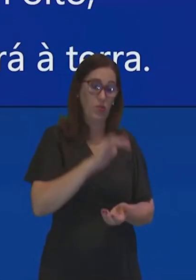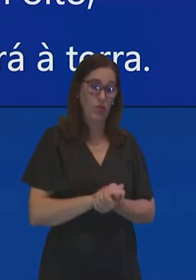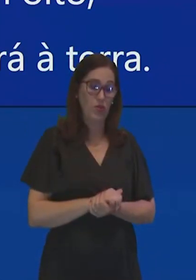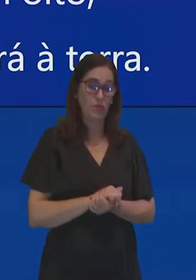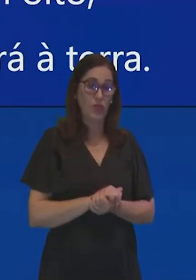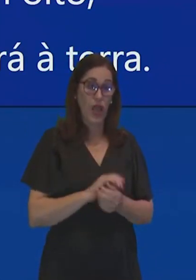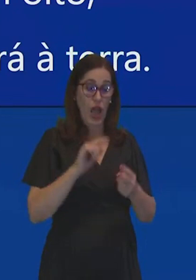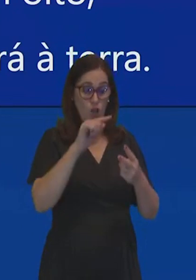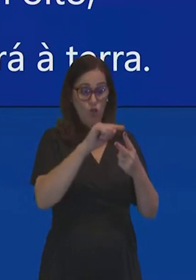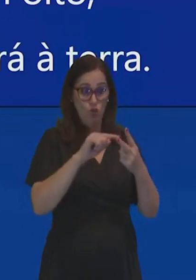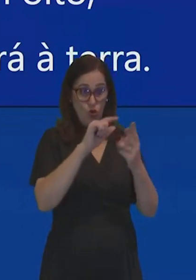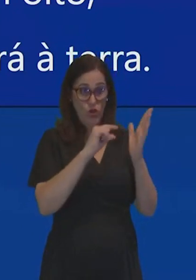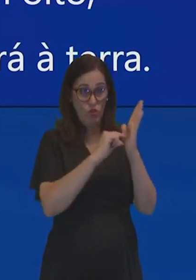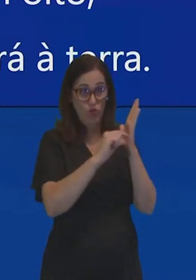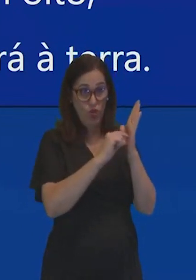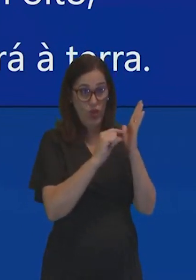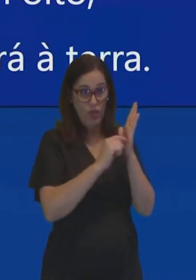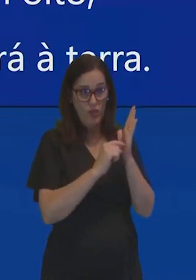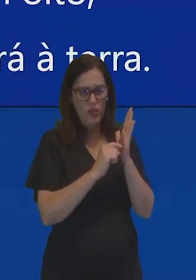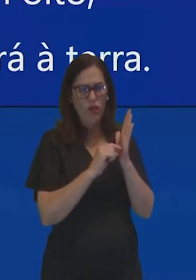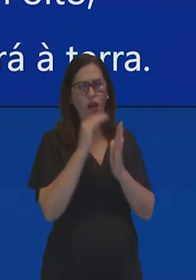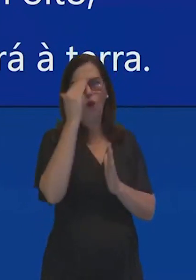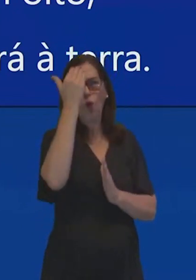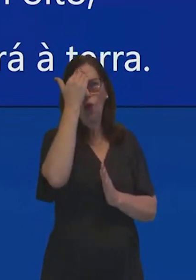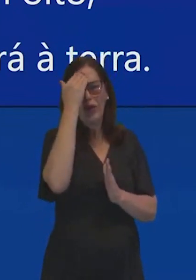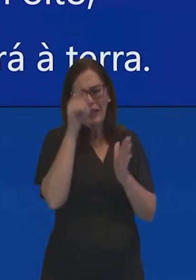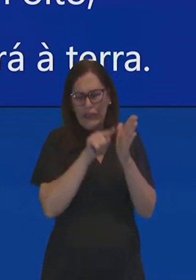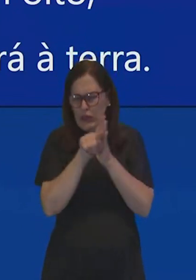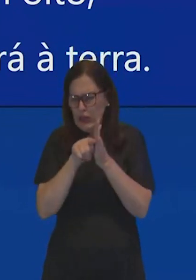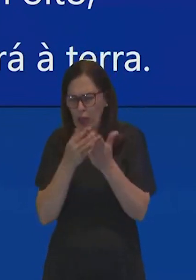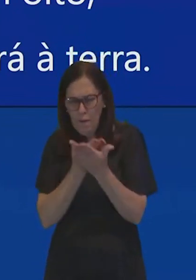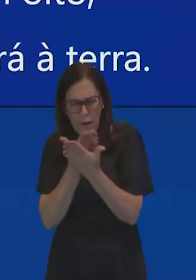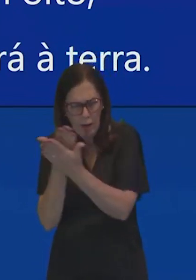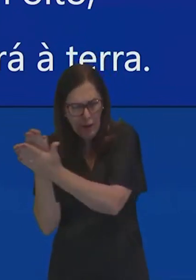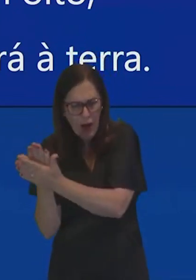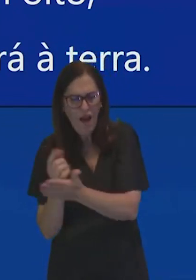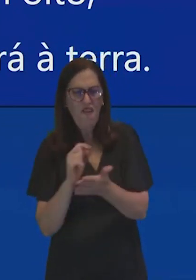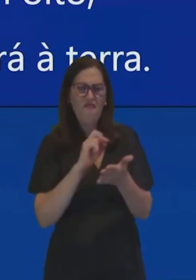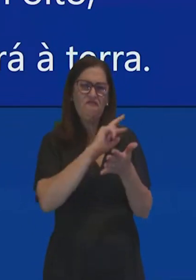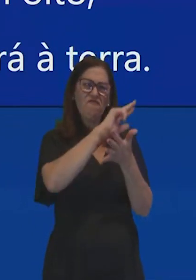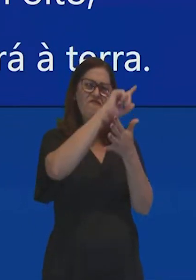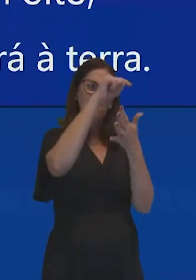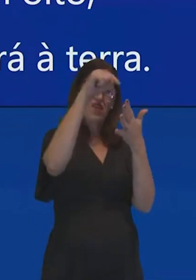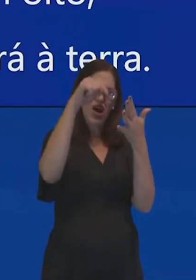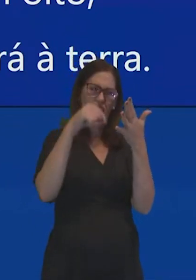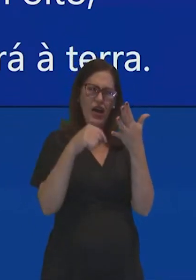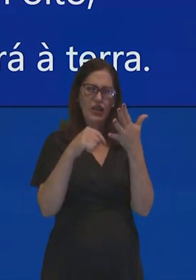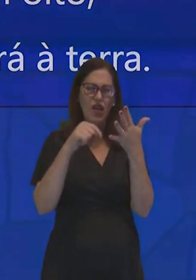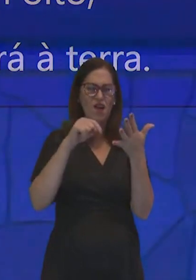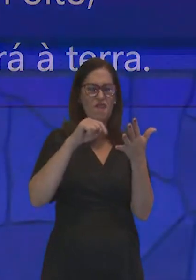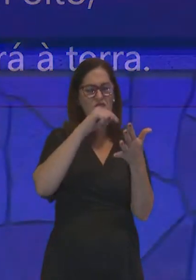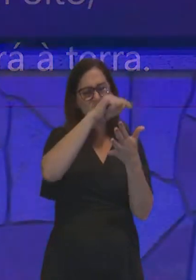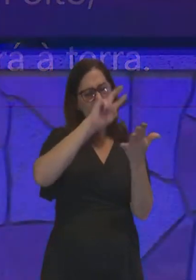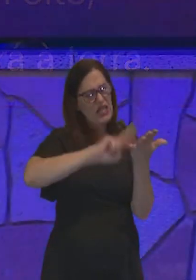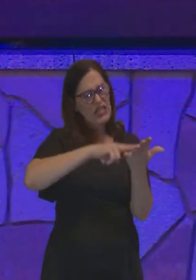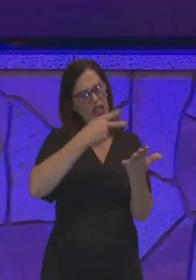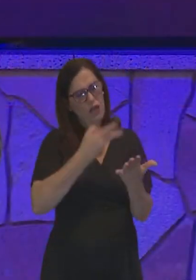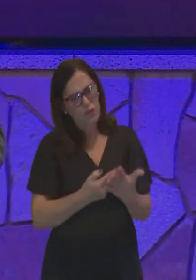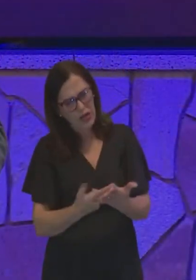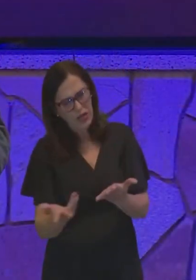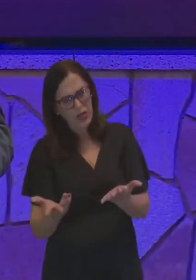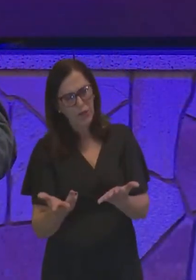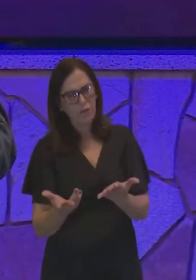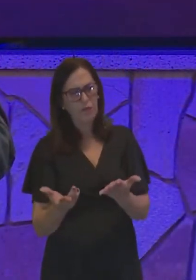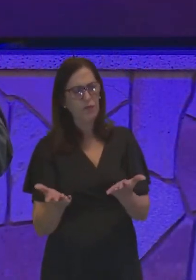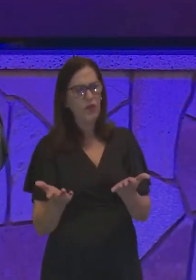2 versos, meus irmãos, foram compreendidos e analisados de muitas maneiras. Há muitas interpretações